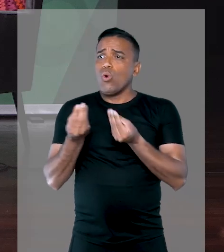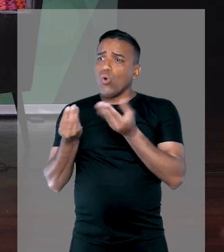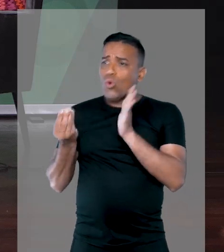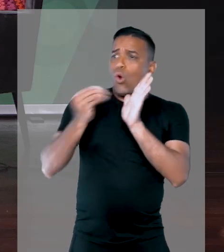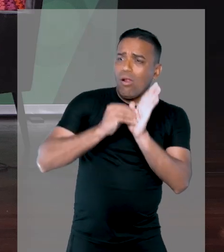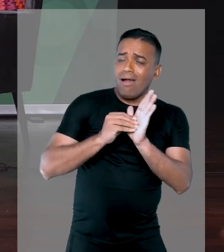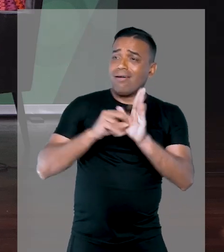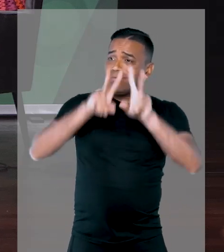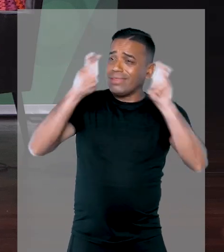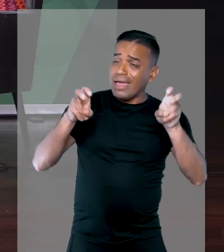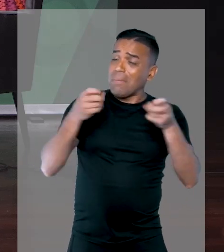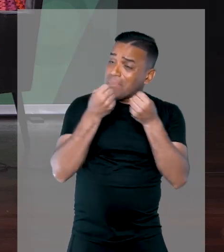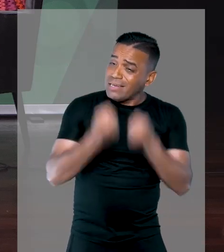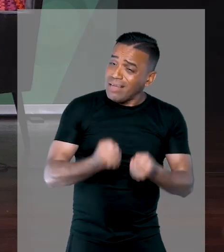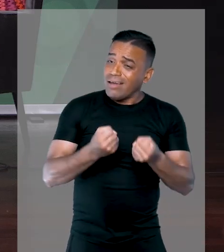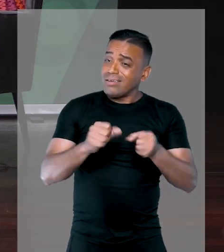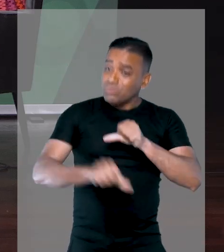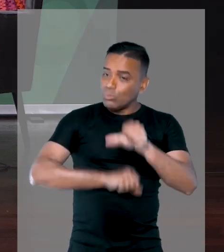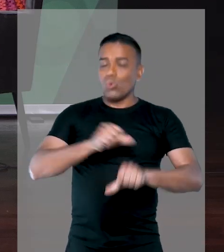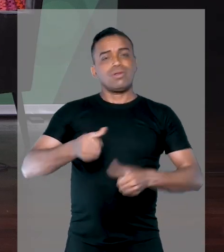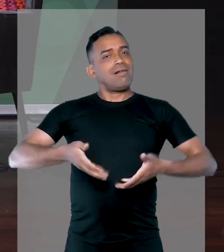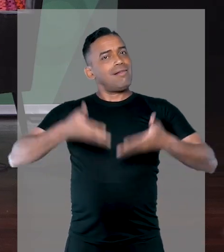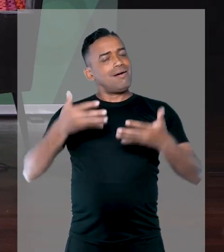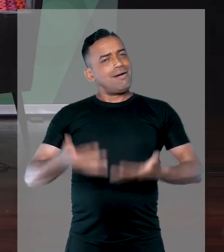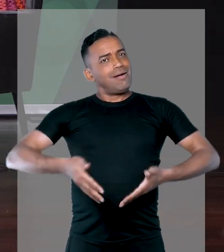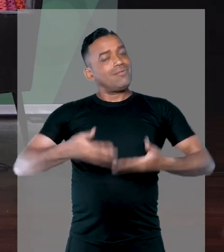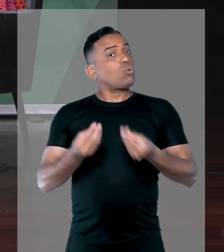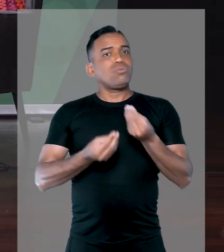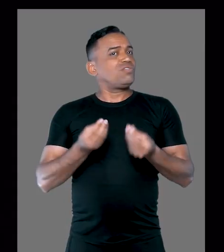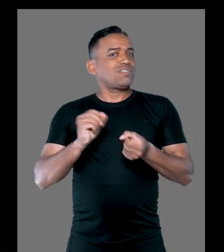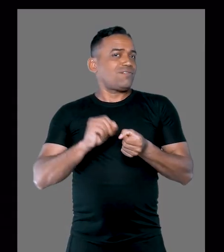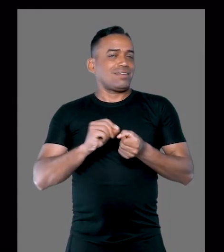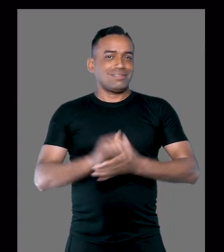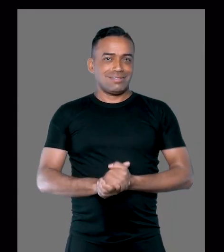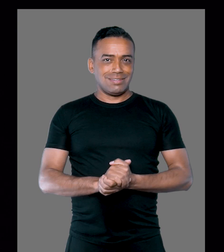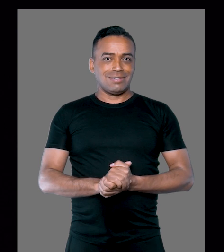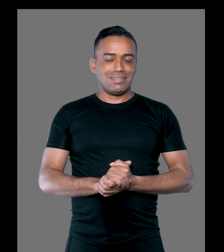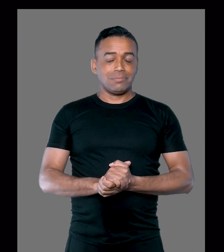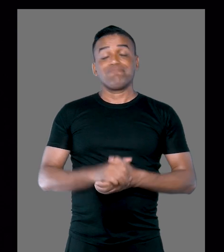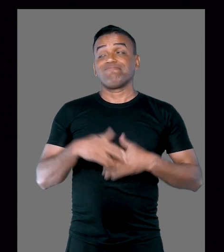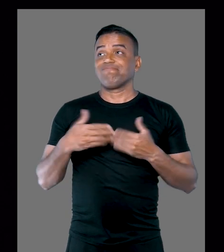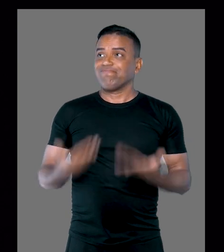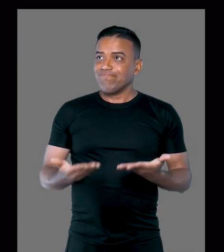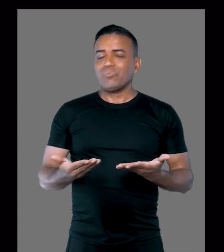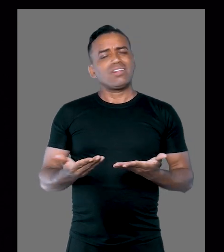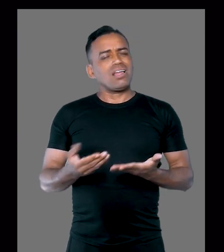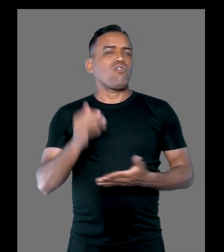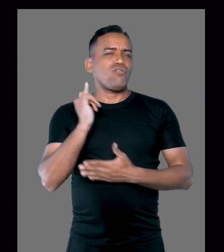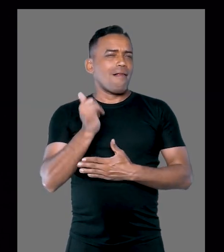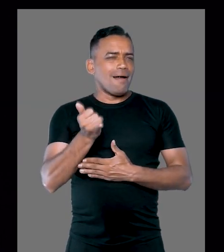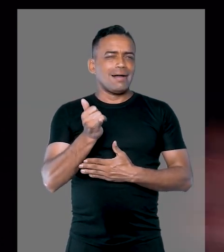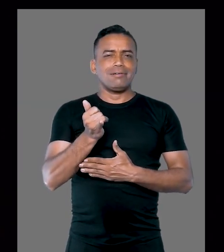esses assuntos, né? Que são pesados. Então, falar uma coisa